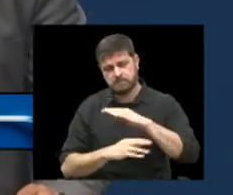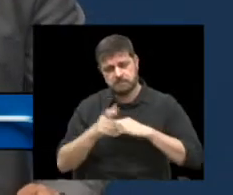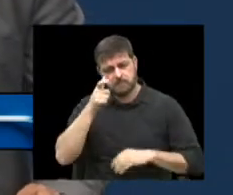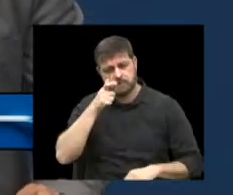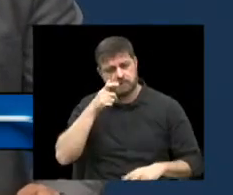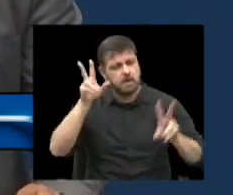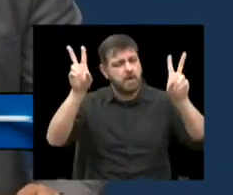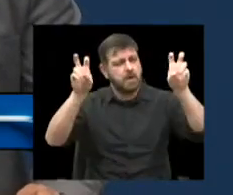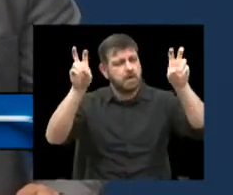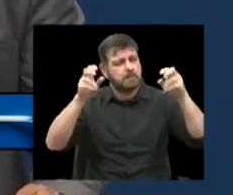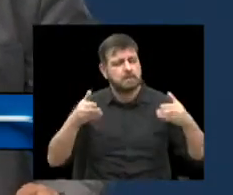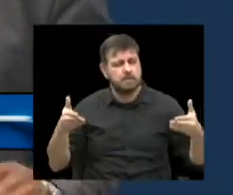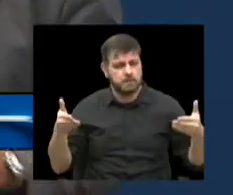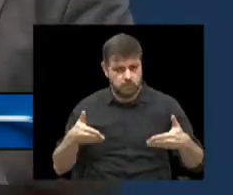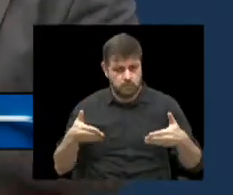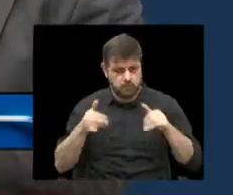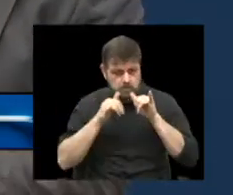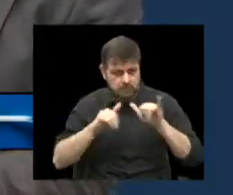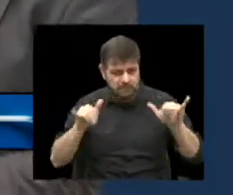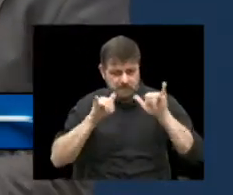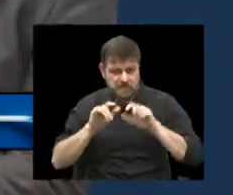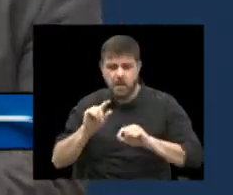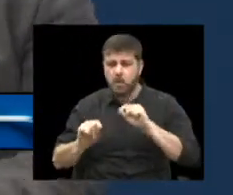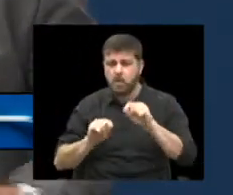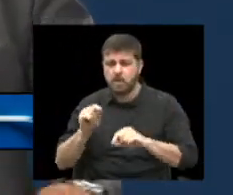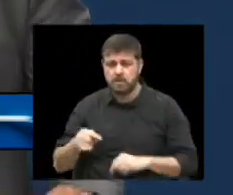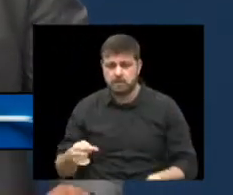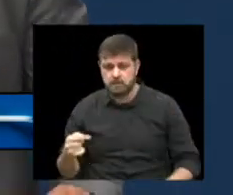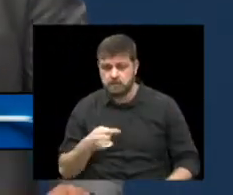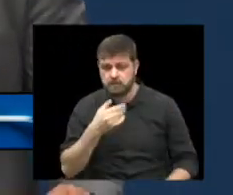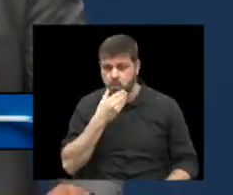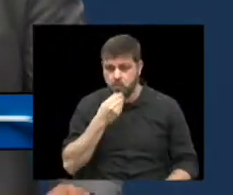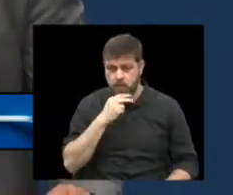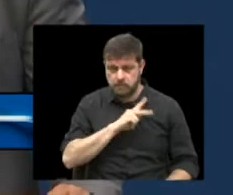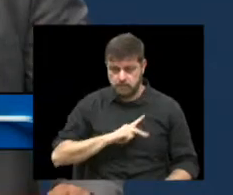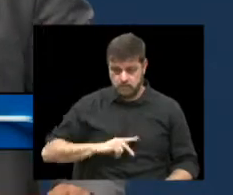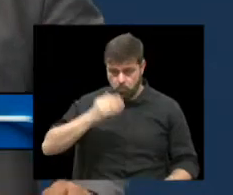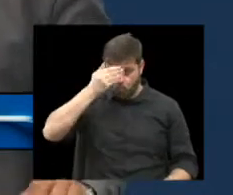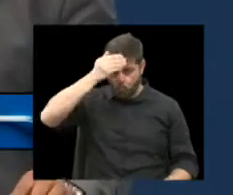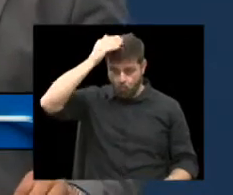hoje, vereador Permínio, do julgamento do Michel Temer.